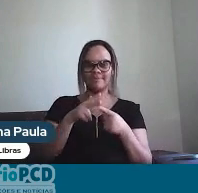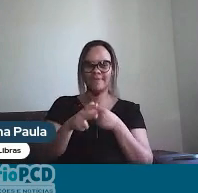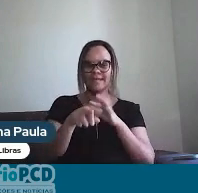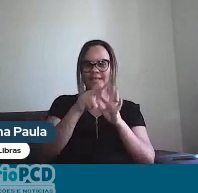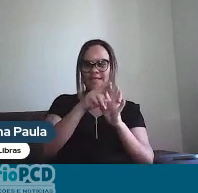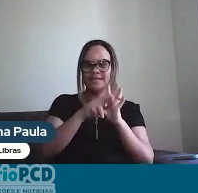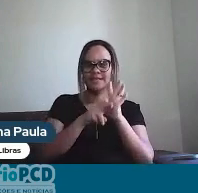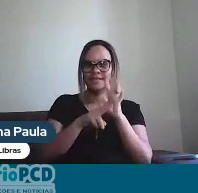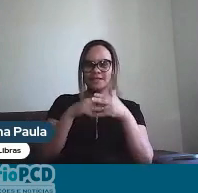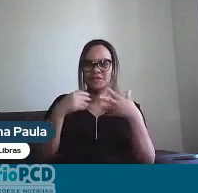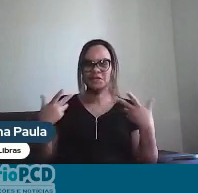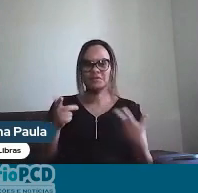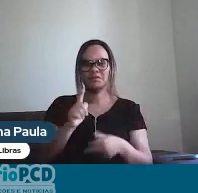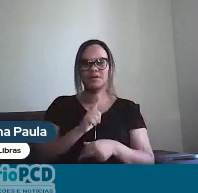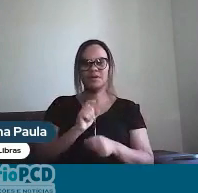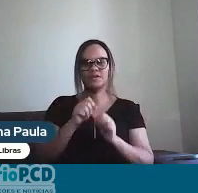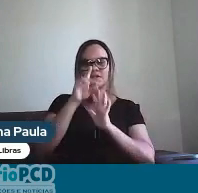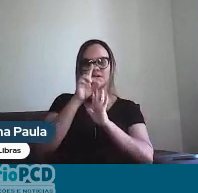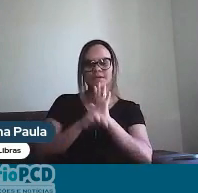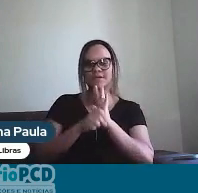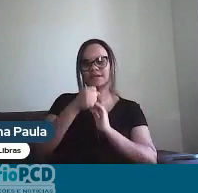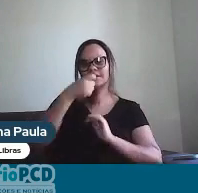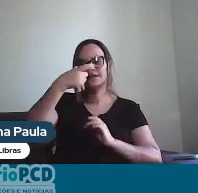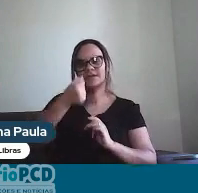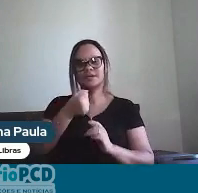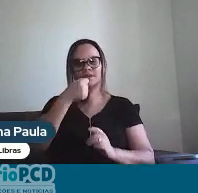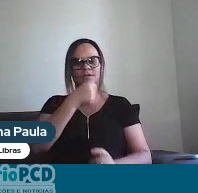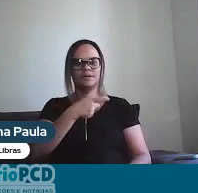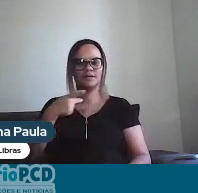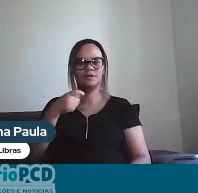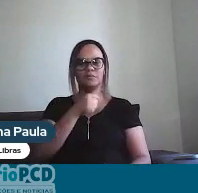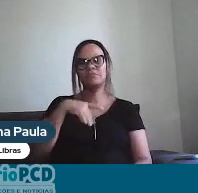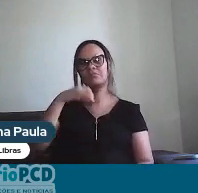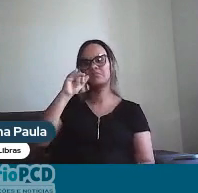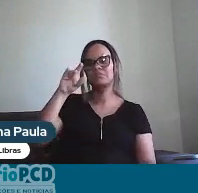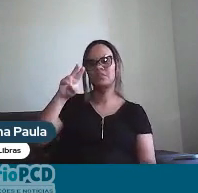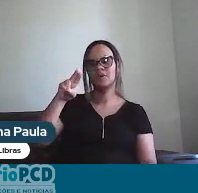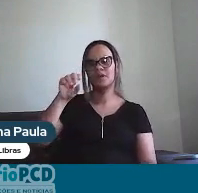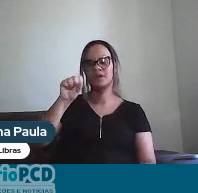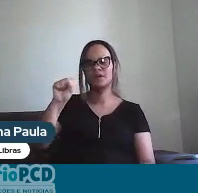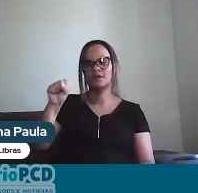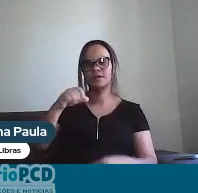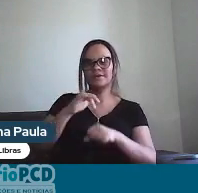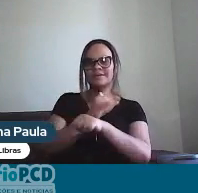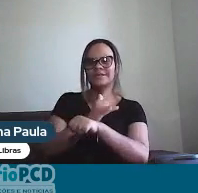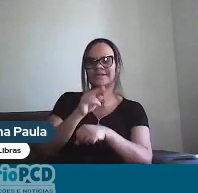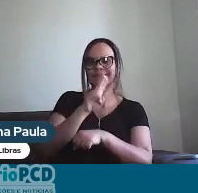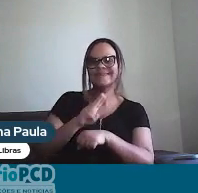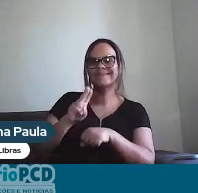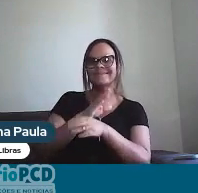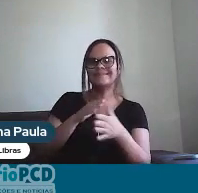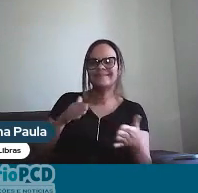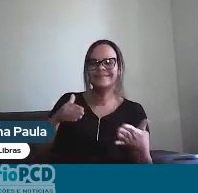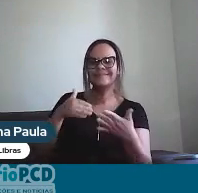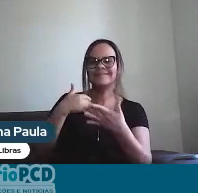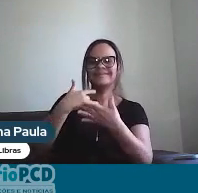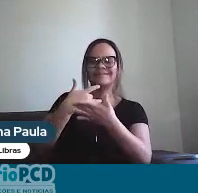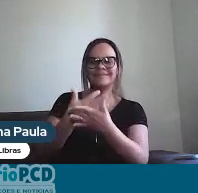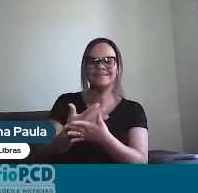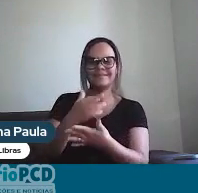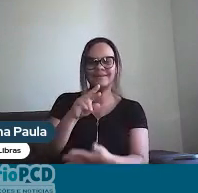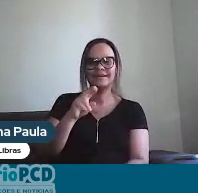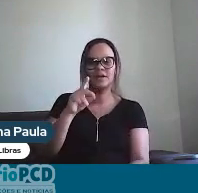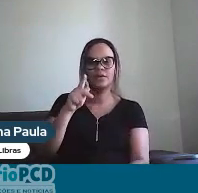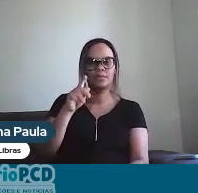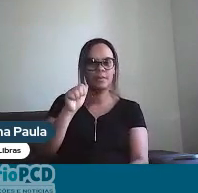a pontuação que daria direito à aposentadoria, em qual nível. E esse instrumento ele vem sendo utilizado até hoje lá no INSS, que é o